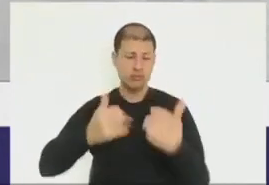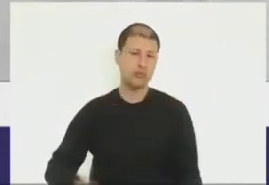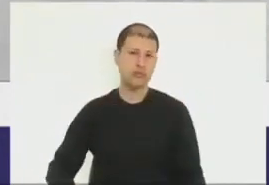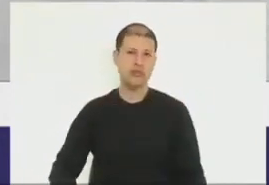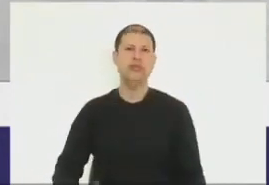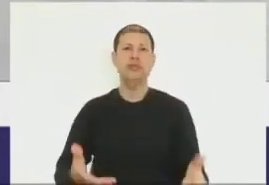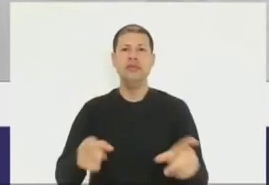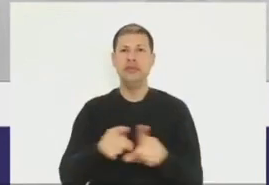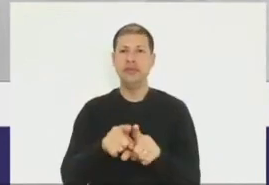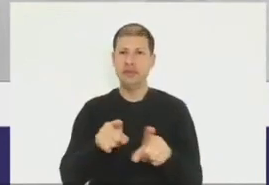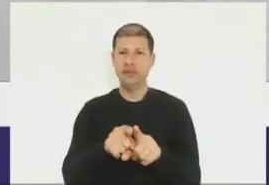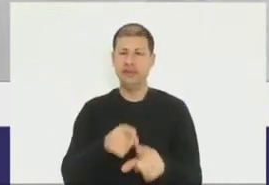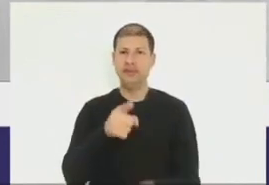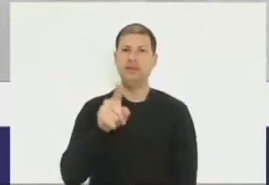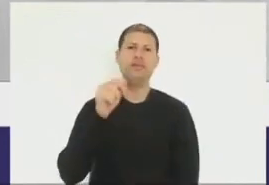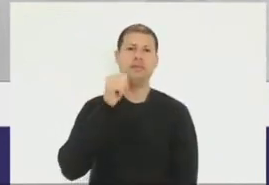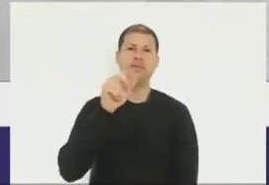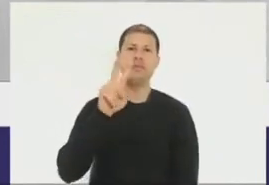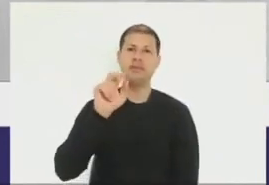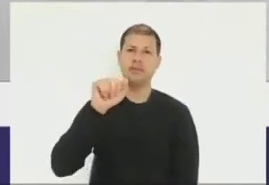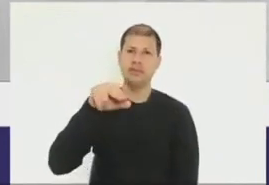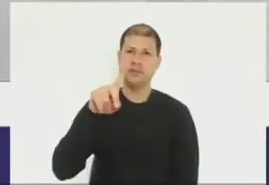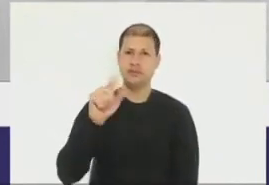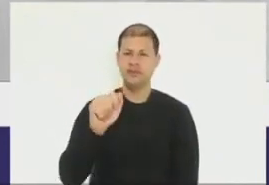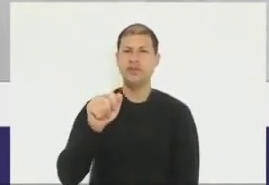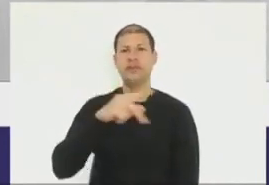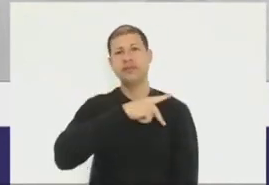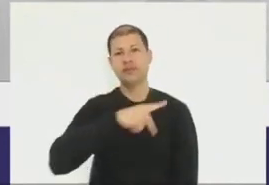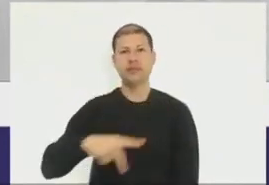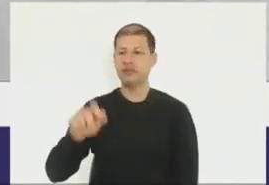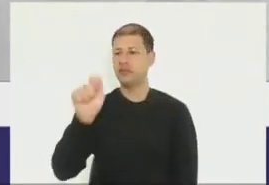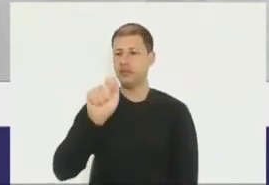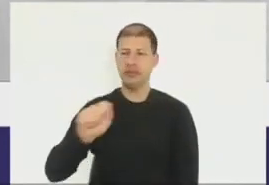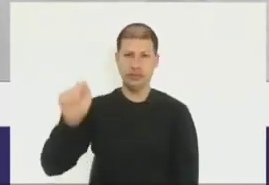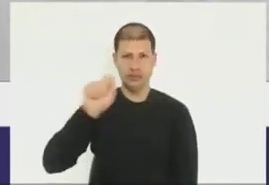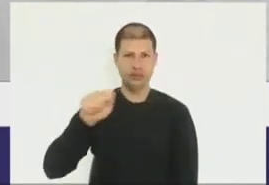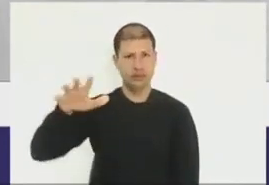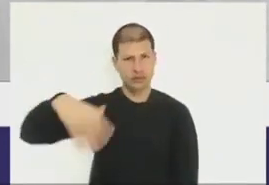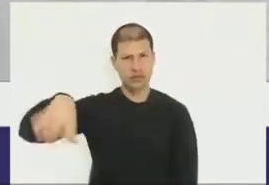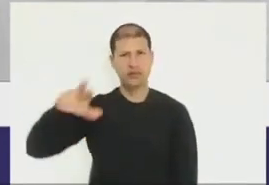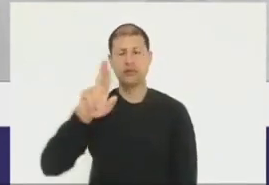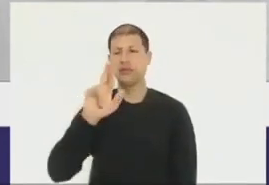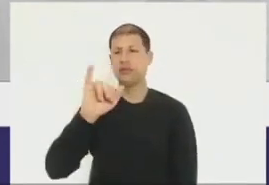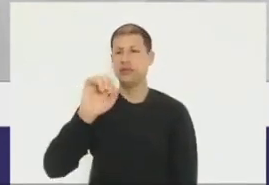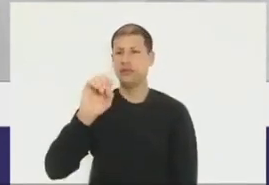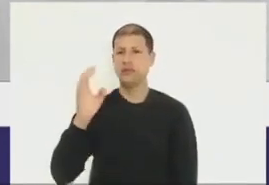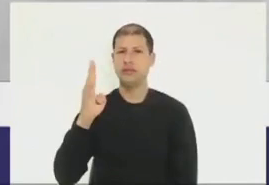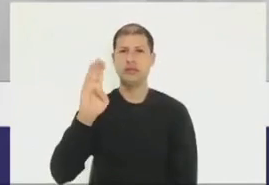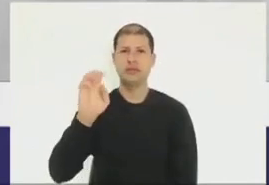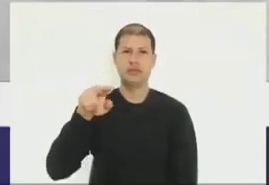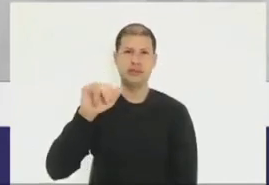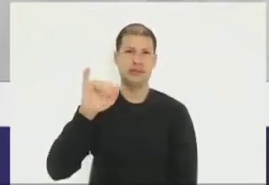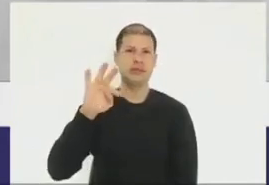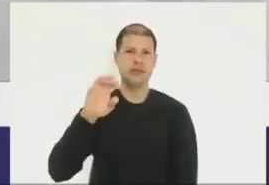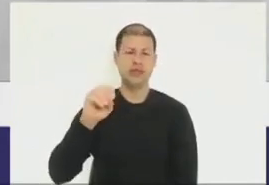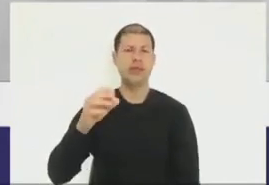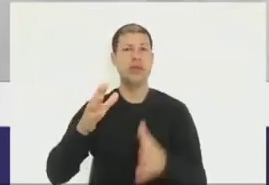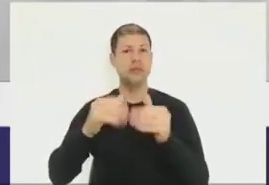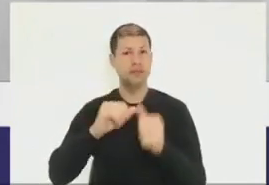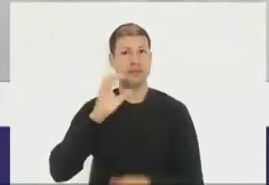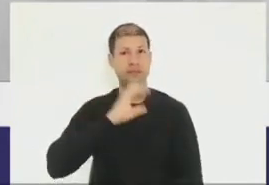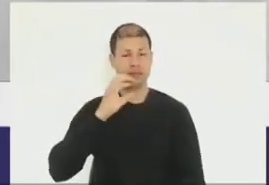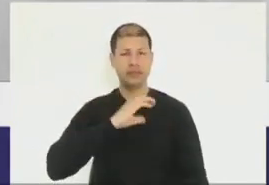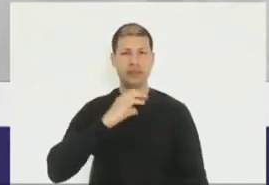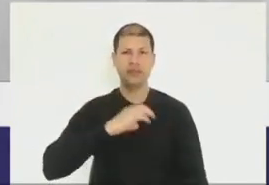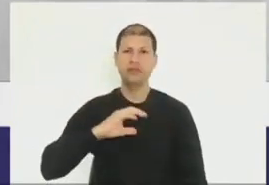também a Wanda é presidente da associação ali do Rio Bonito, e ela está solicitando logo o plantio dos